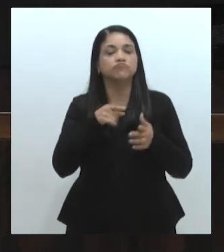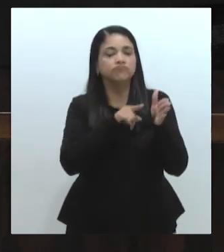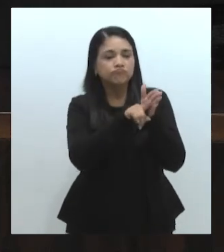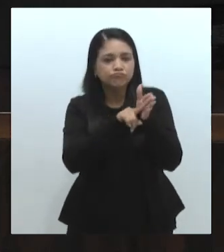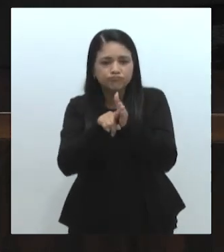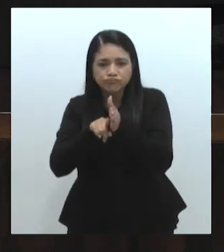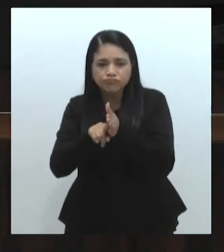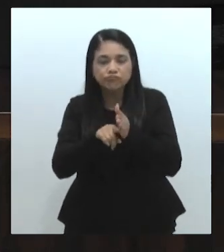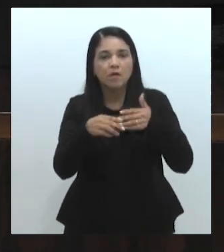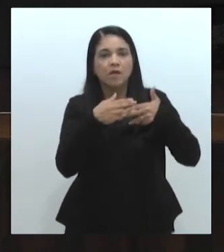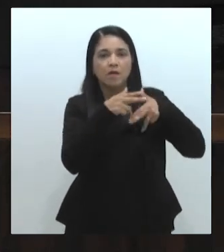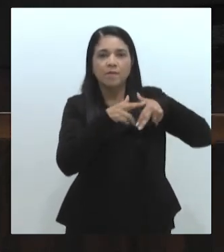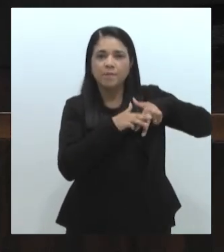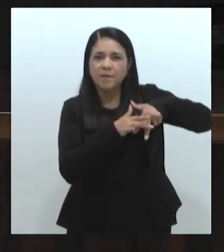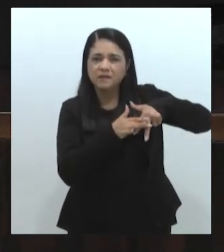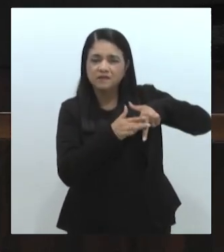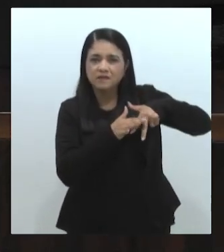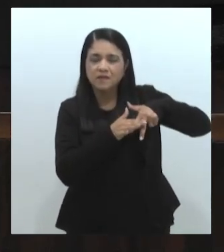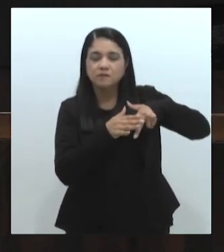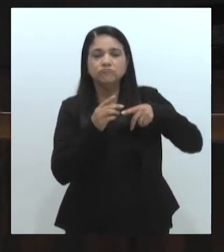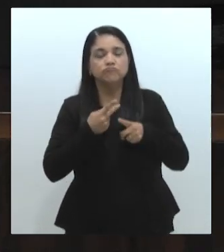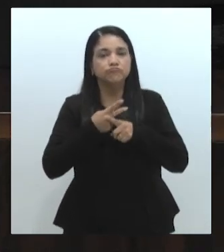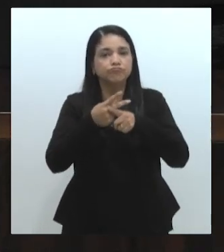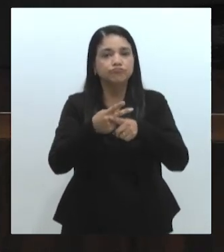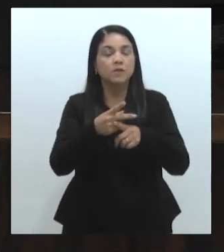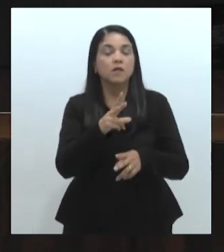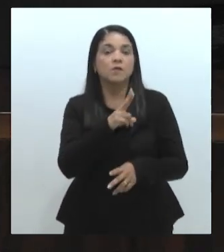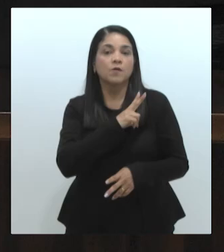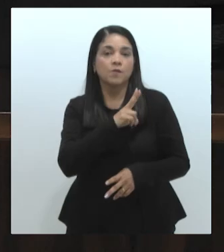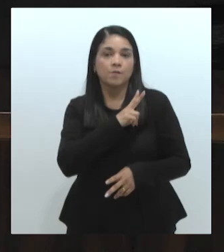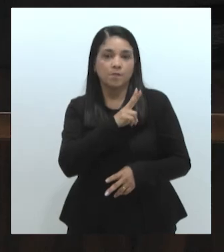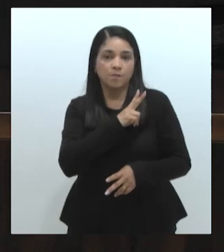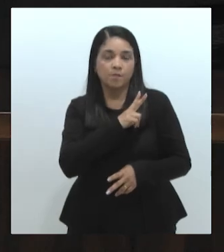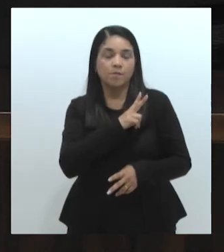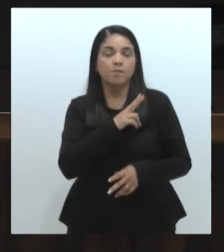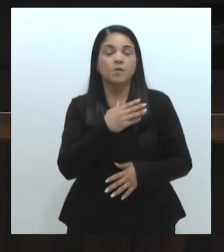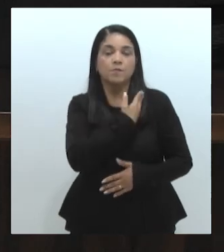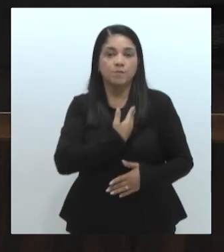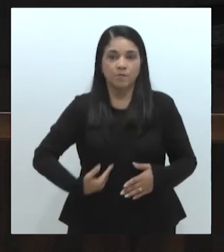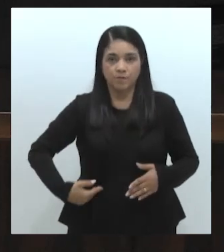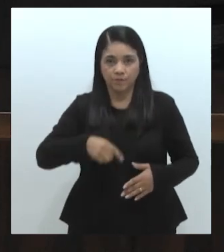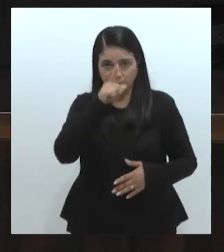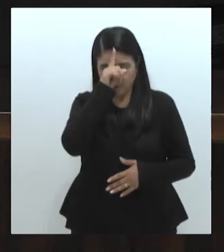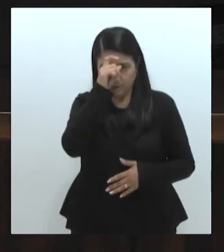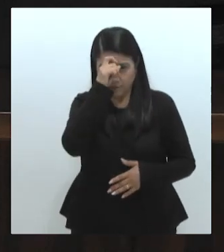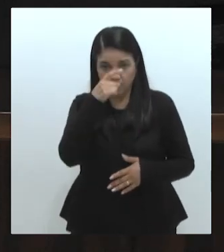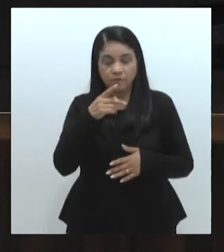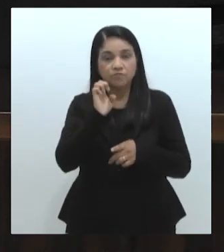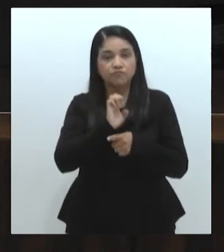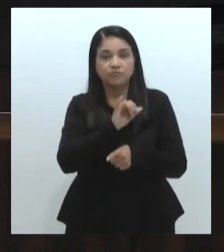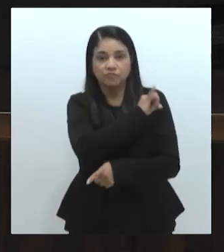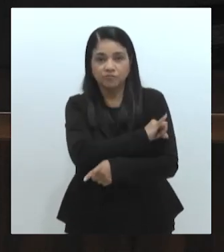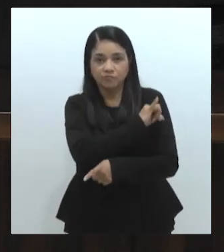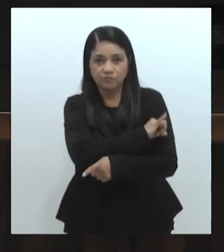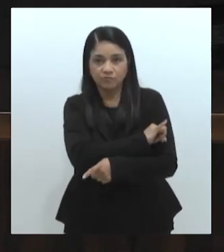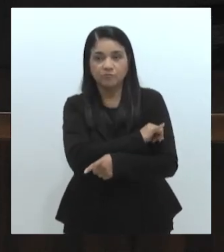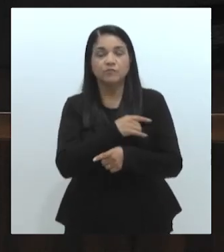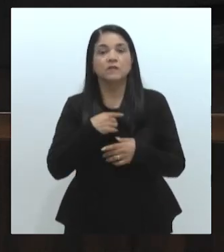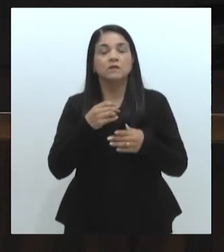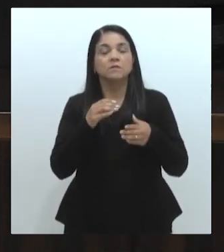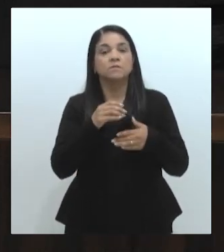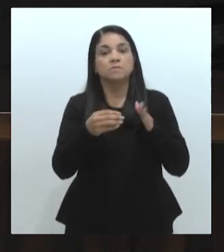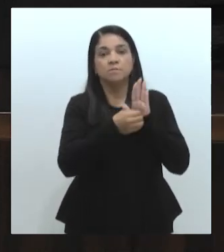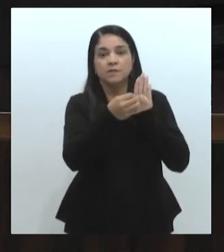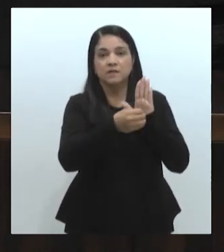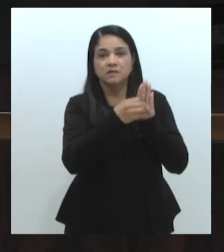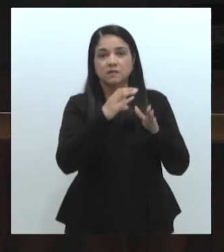redes pública e privada em funcionamento no Estado do Rio de Janeiro. Pareceres das comissões de Constituição e Justiça